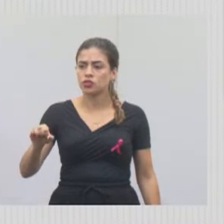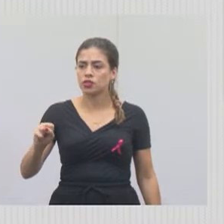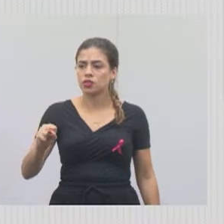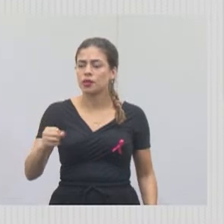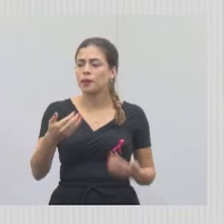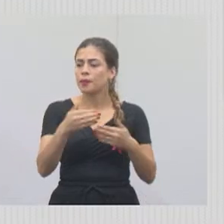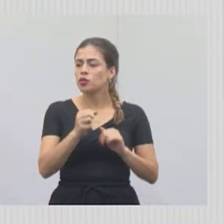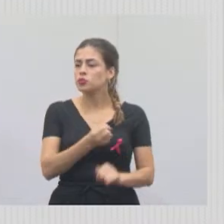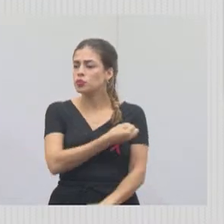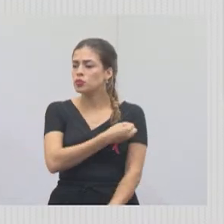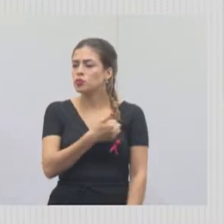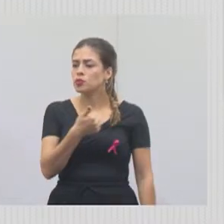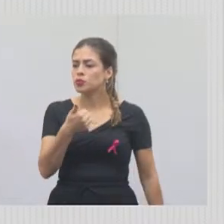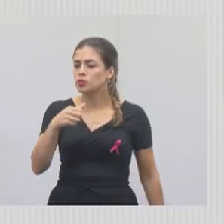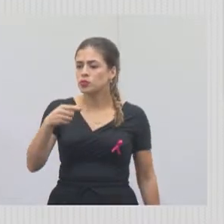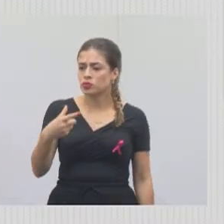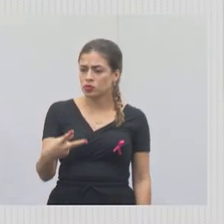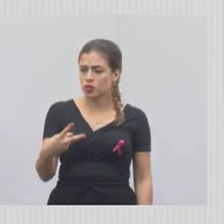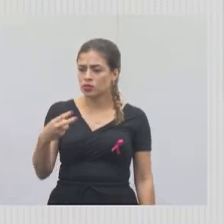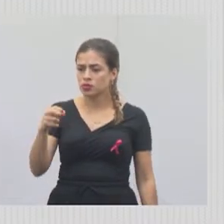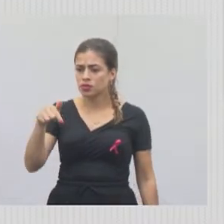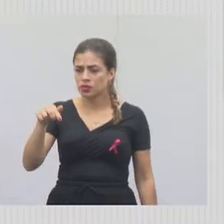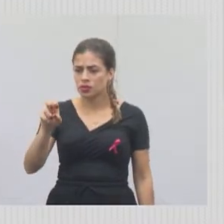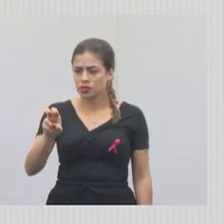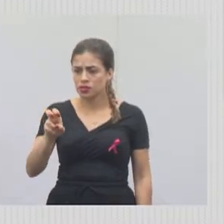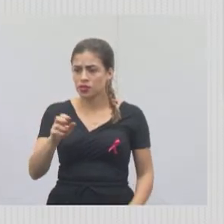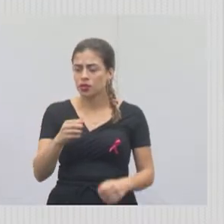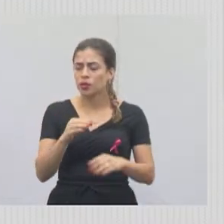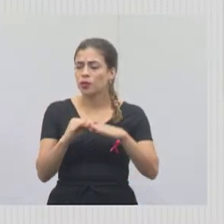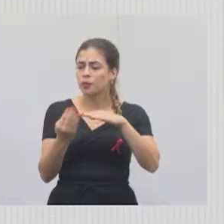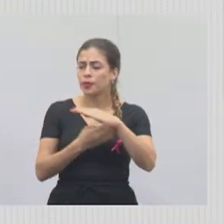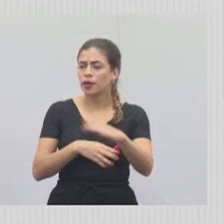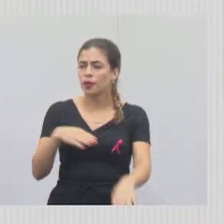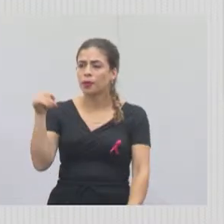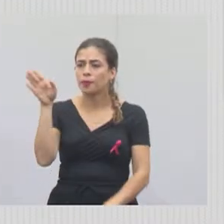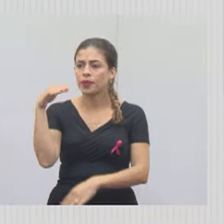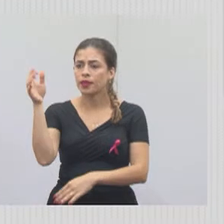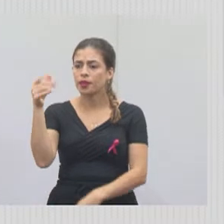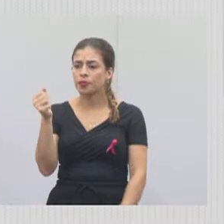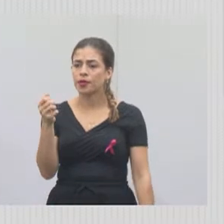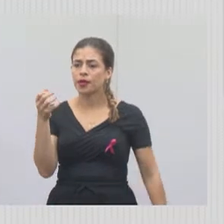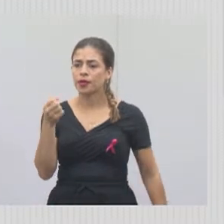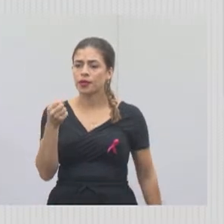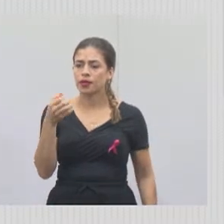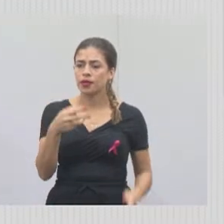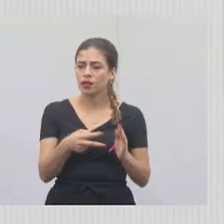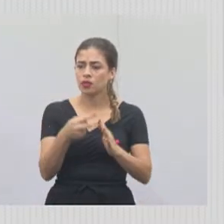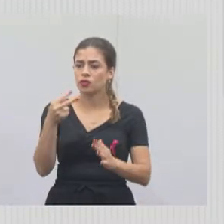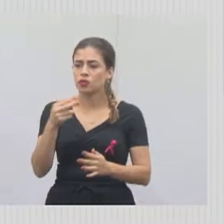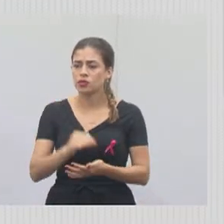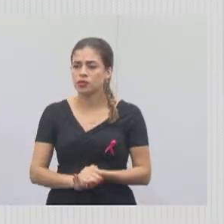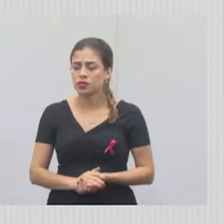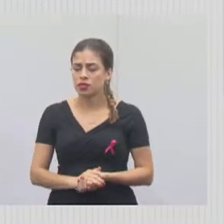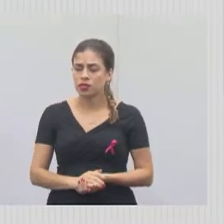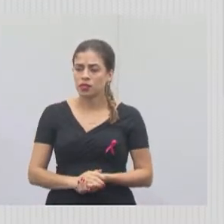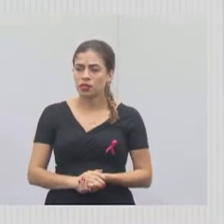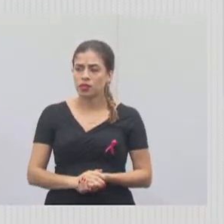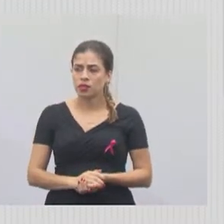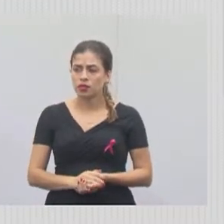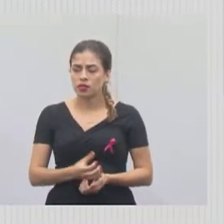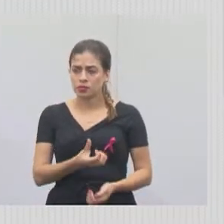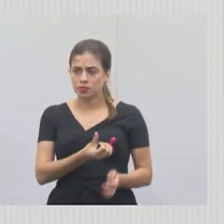Branca 2. Parabéns, hora de dar parabéns, nós vamos dar o parabéns. Número 6, abertura